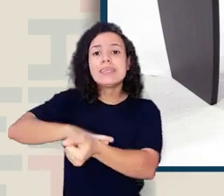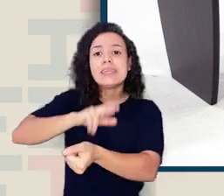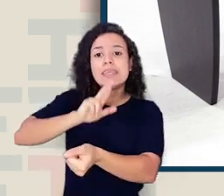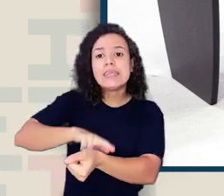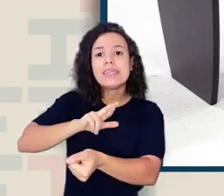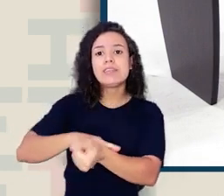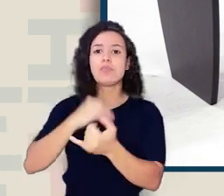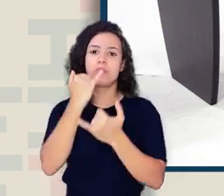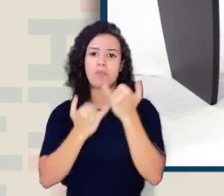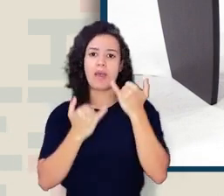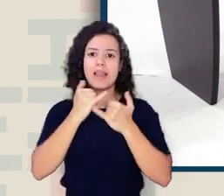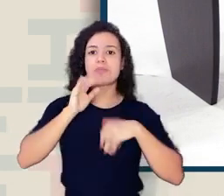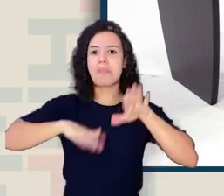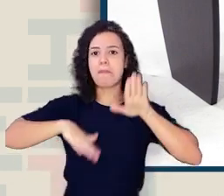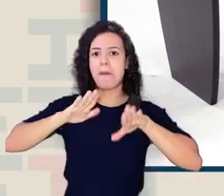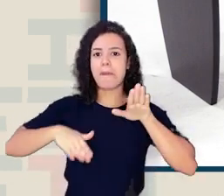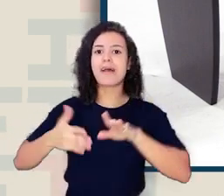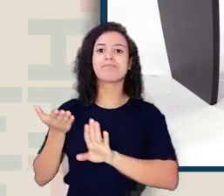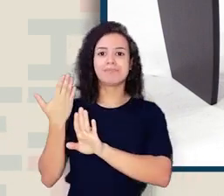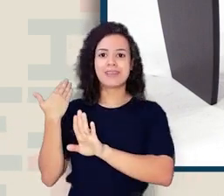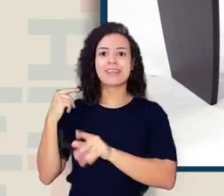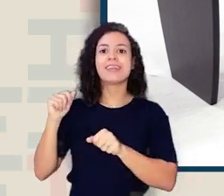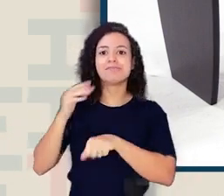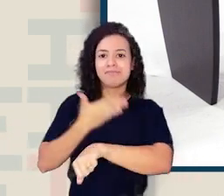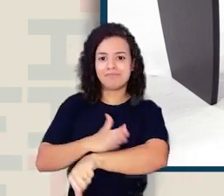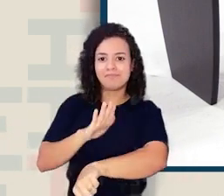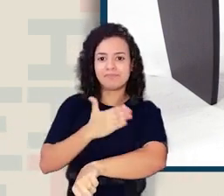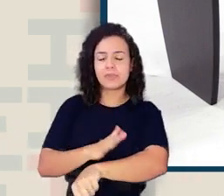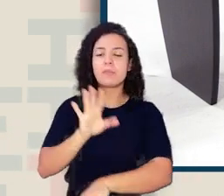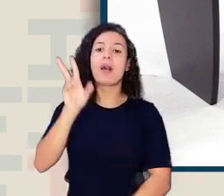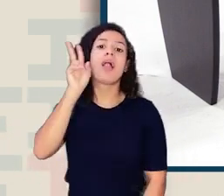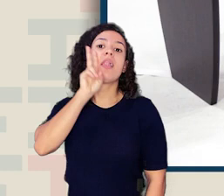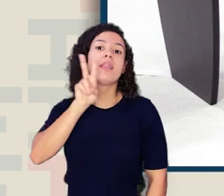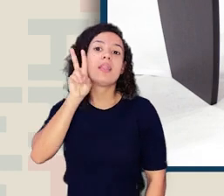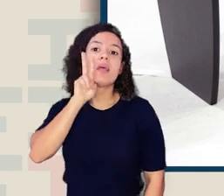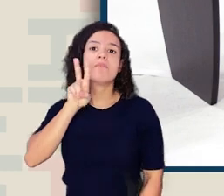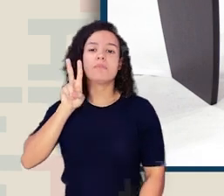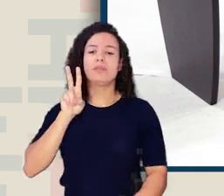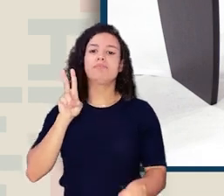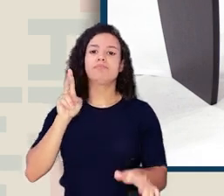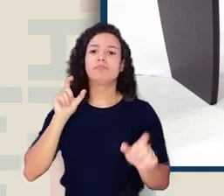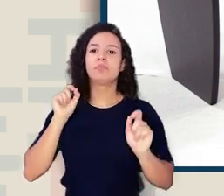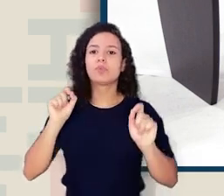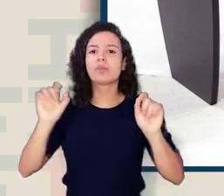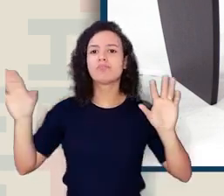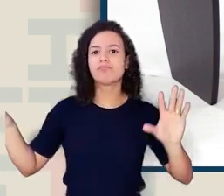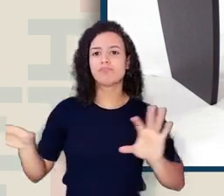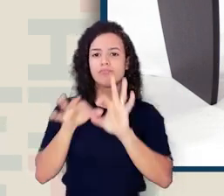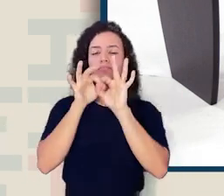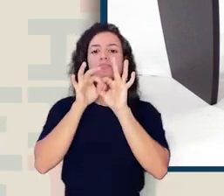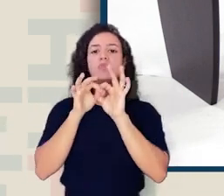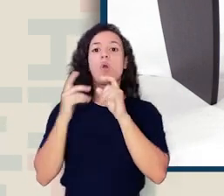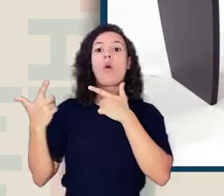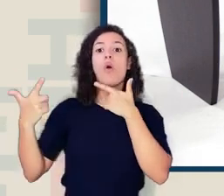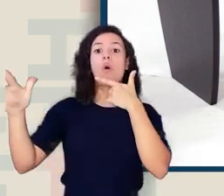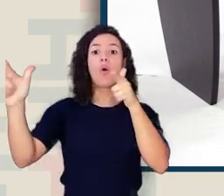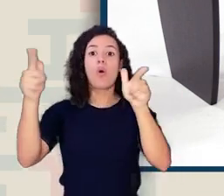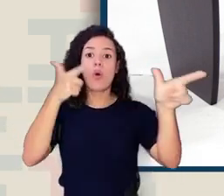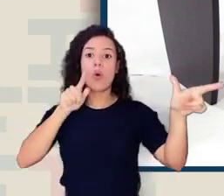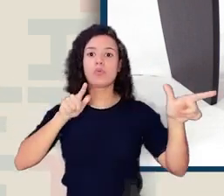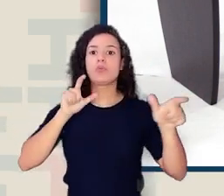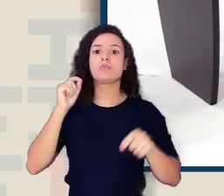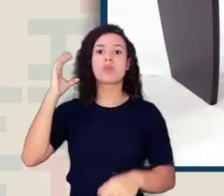perspectiva rítmica parecida com esse toque que eu fiz. Para fazer um lembrete, uma associação rítmica a